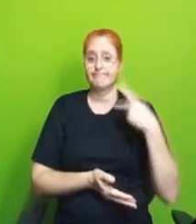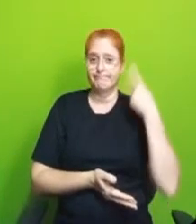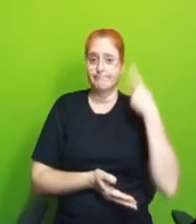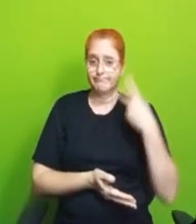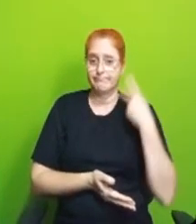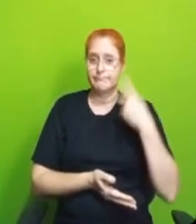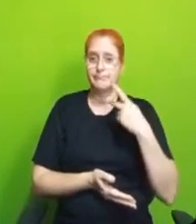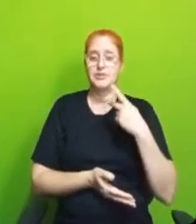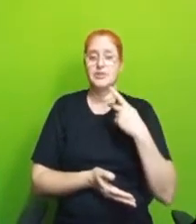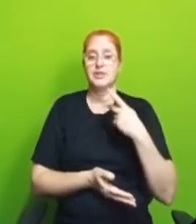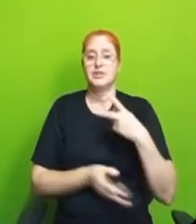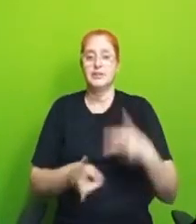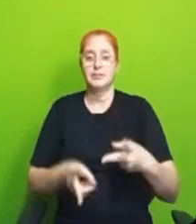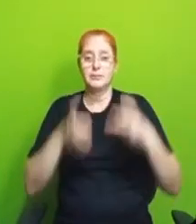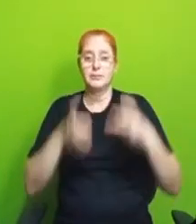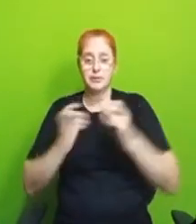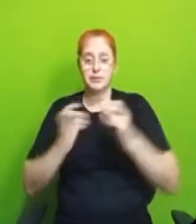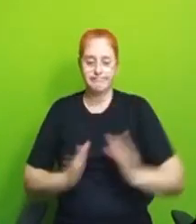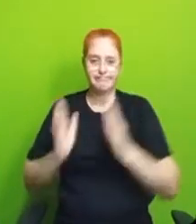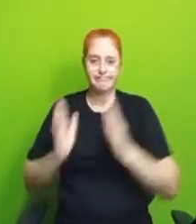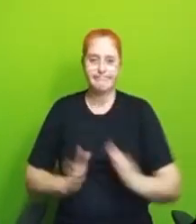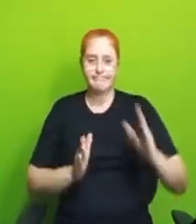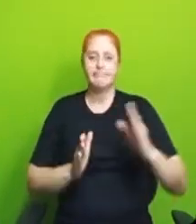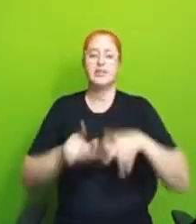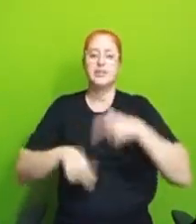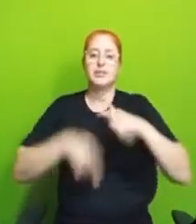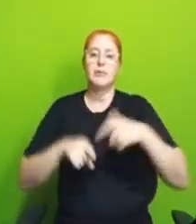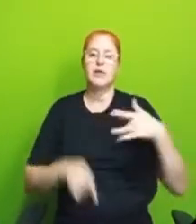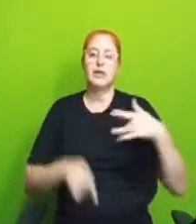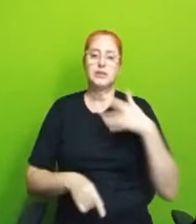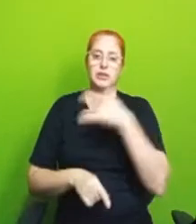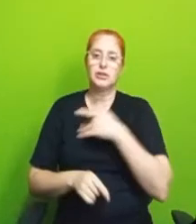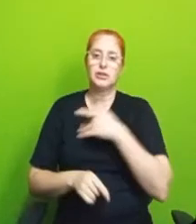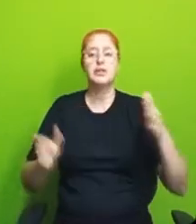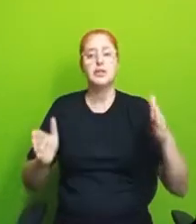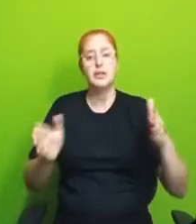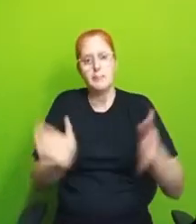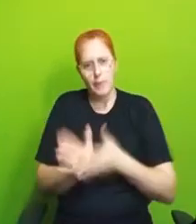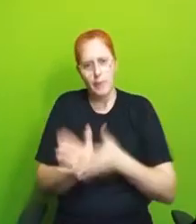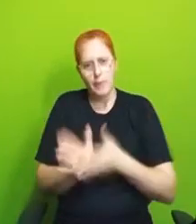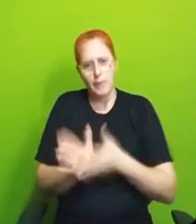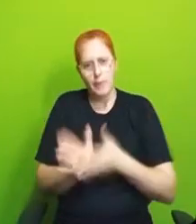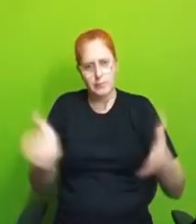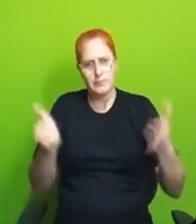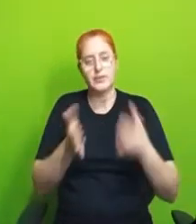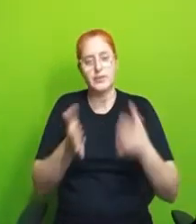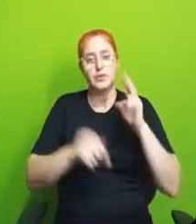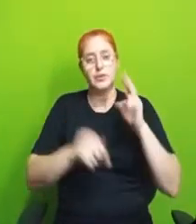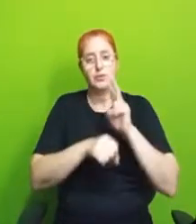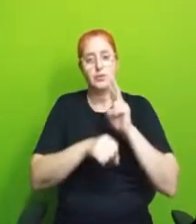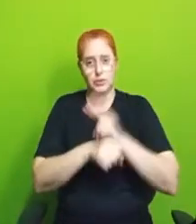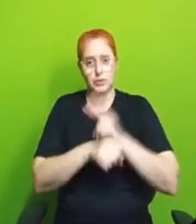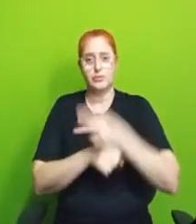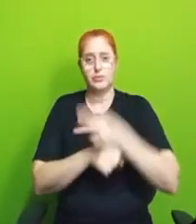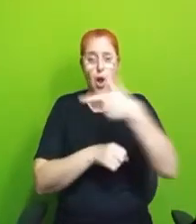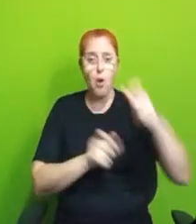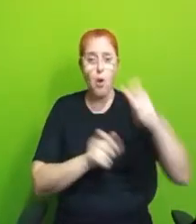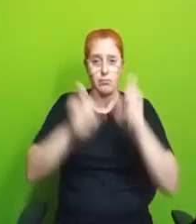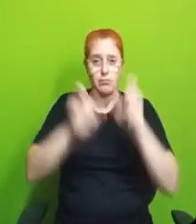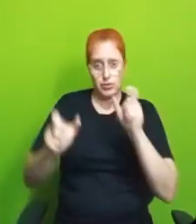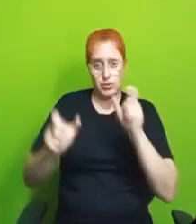serviços de saúde, principalmente, né, provendo cuidado para outras pessoas, muitas vezes para elas mesmas, mas também cuidando de outras pessoas. Então, eu